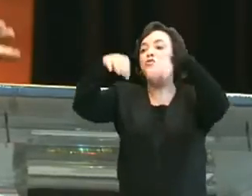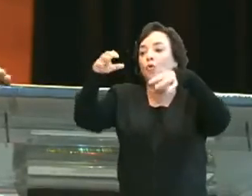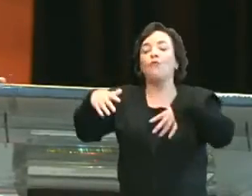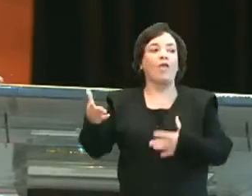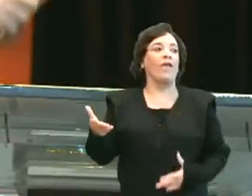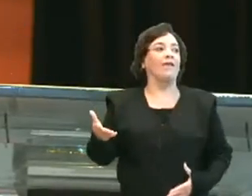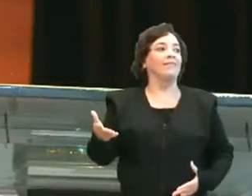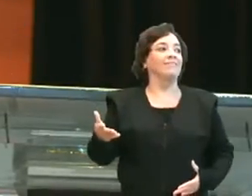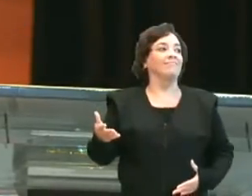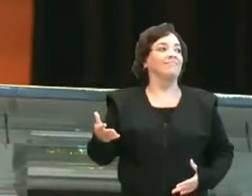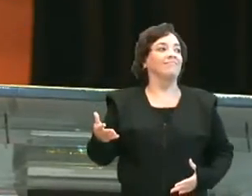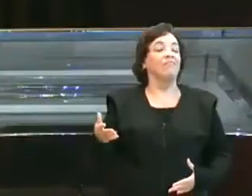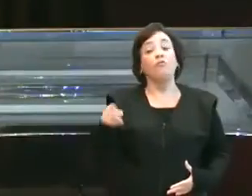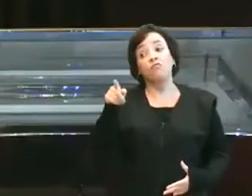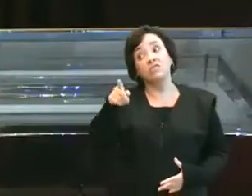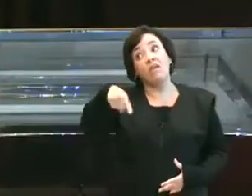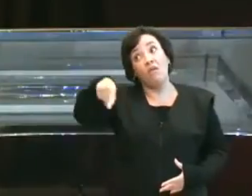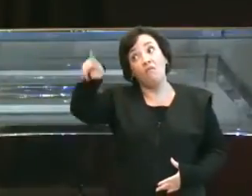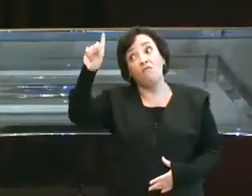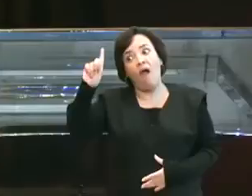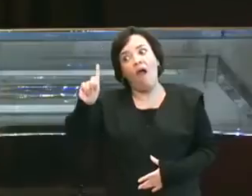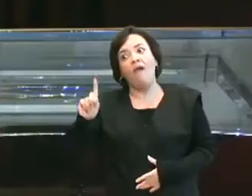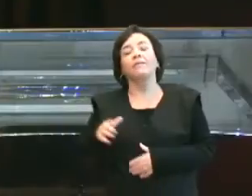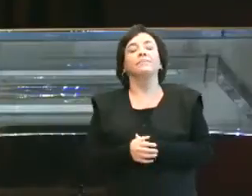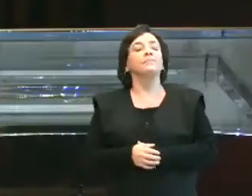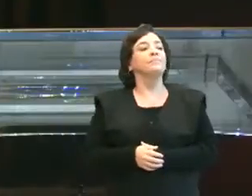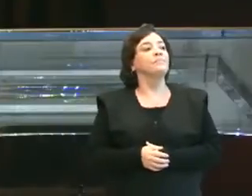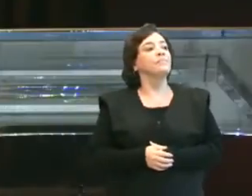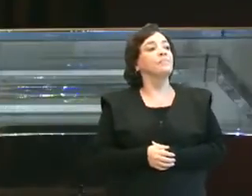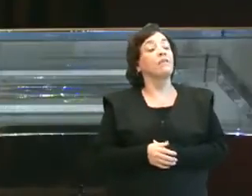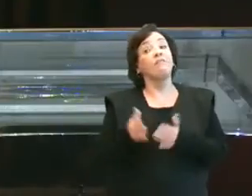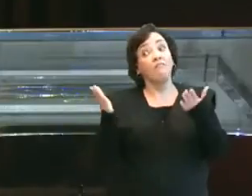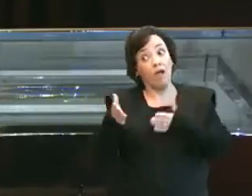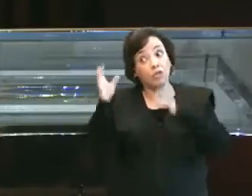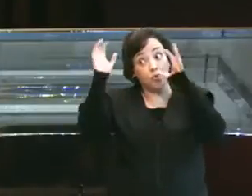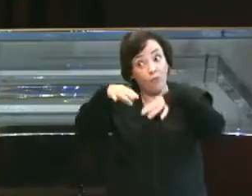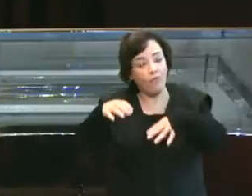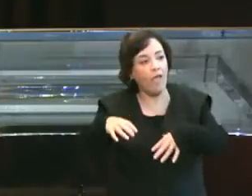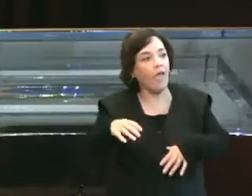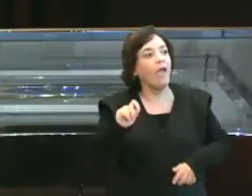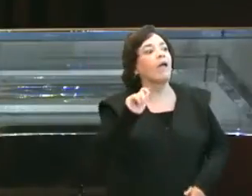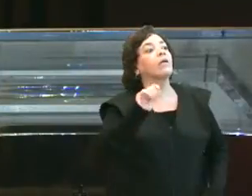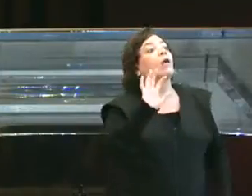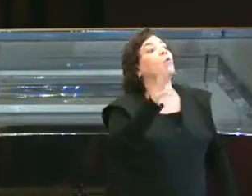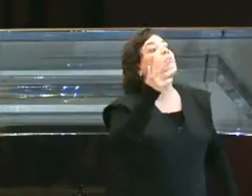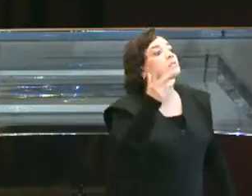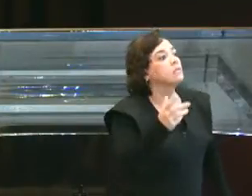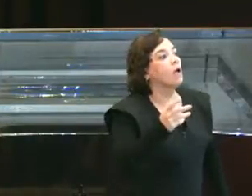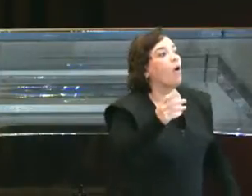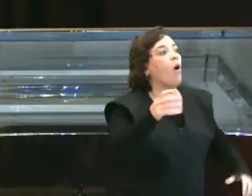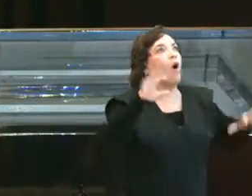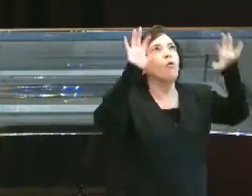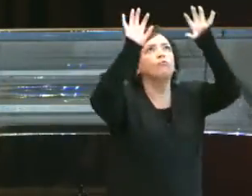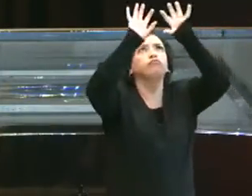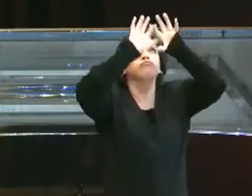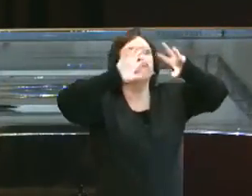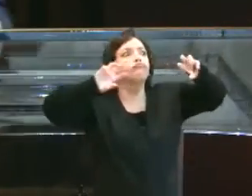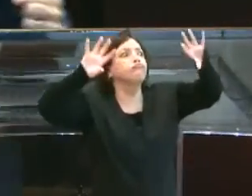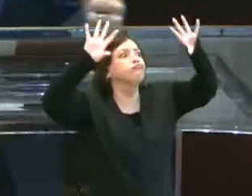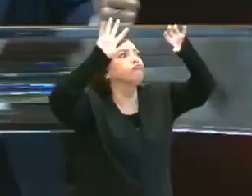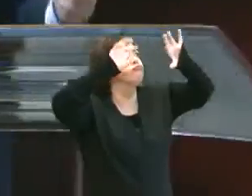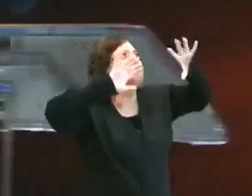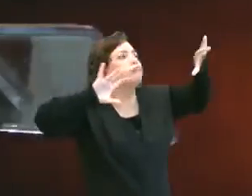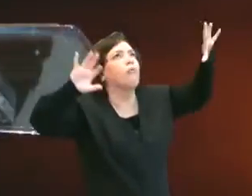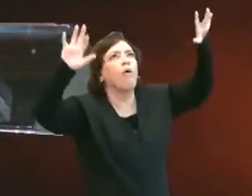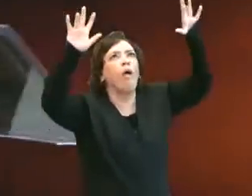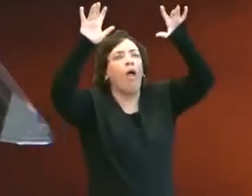chegar. Sobe na montanha, ora. O que acontece? Um temporal. Aquele homem é tomado